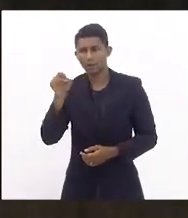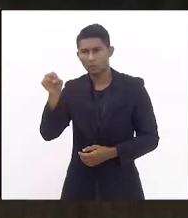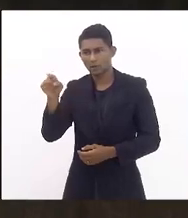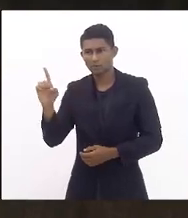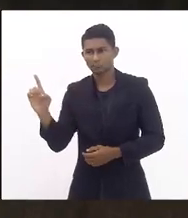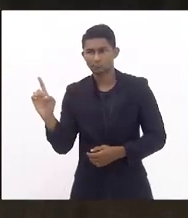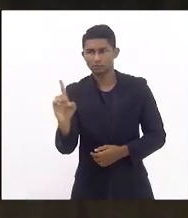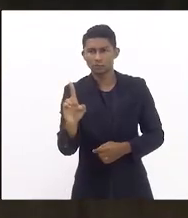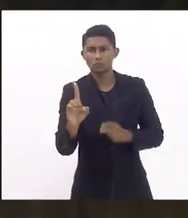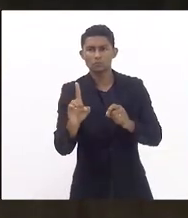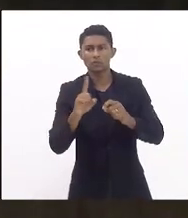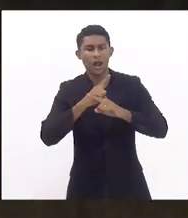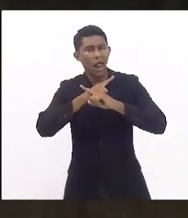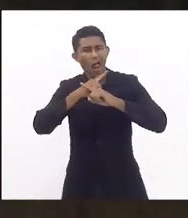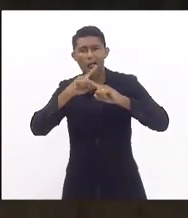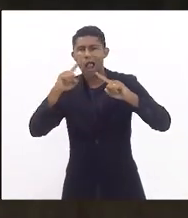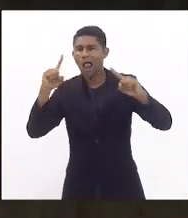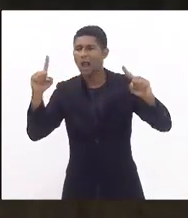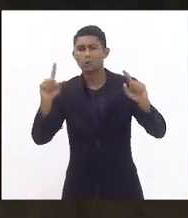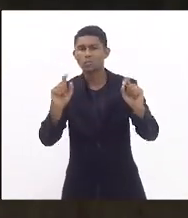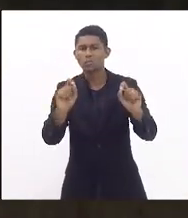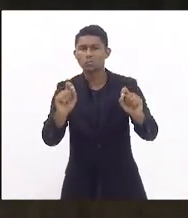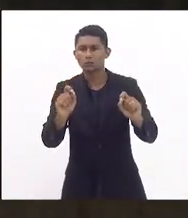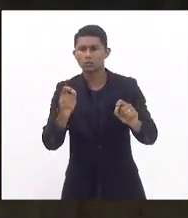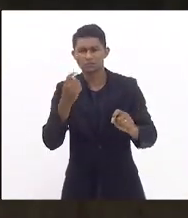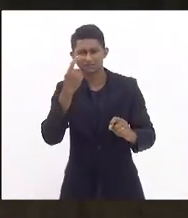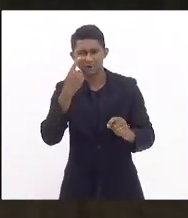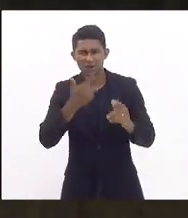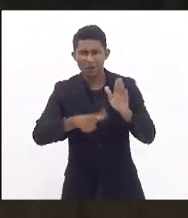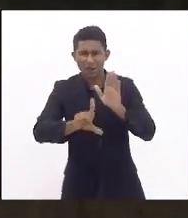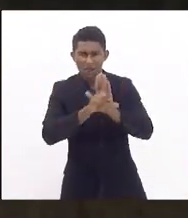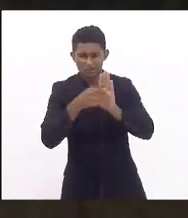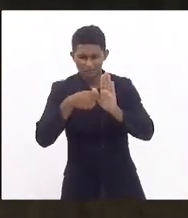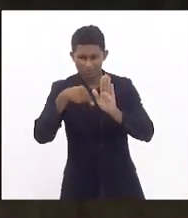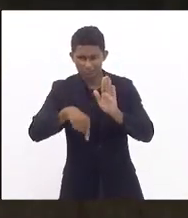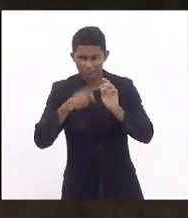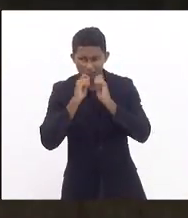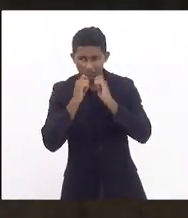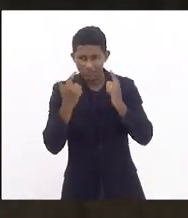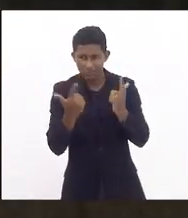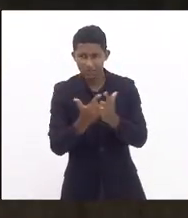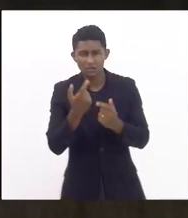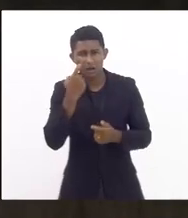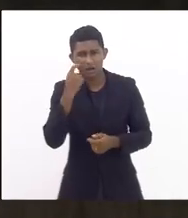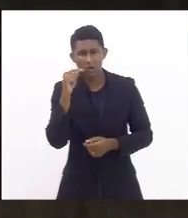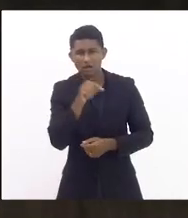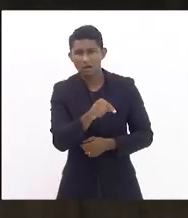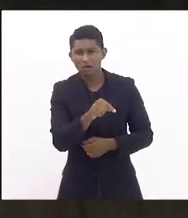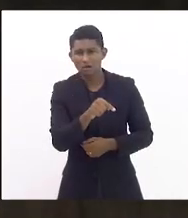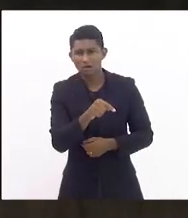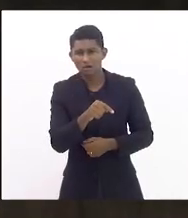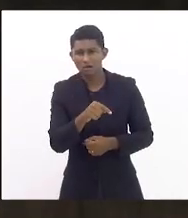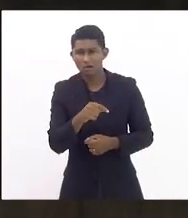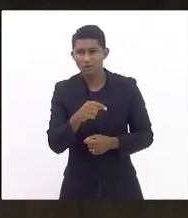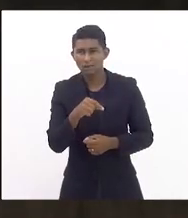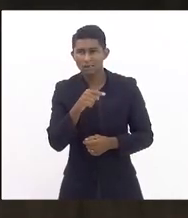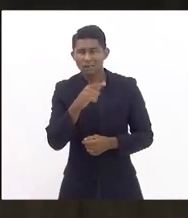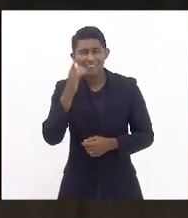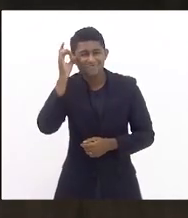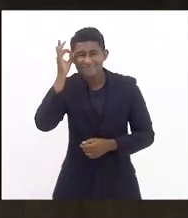reclamar, porque isso aqui não foi a legislação que passou aqui. Isso aqui, qualquer coisinha